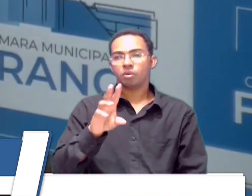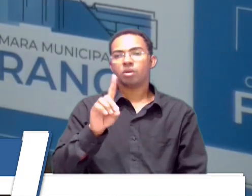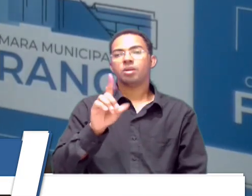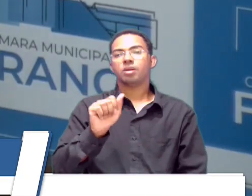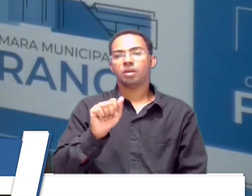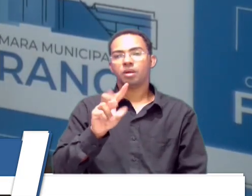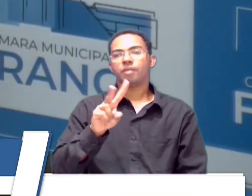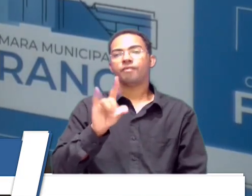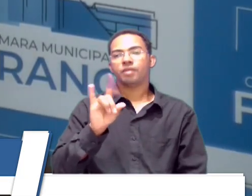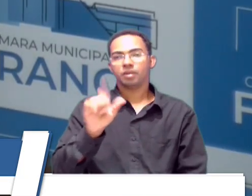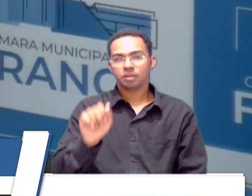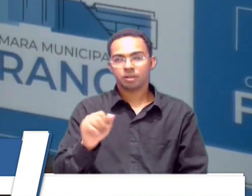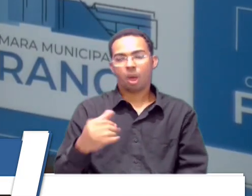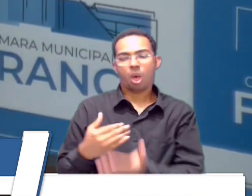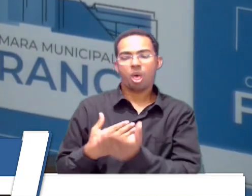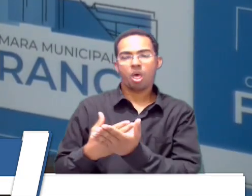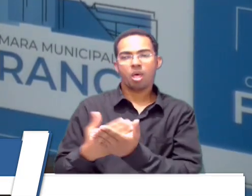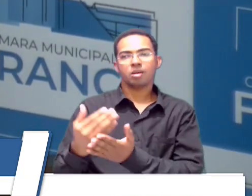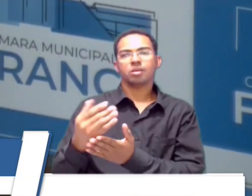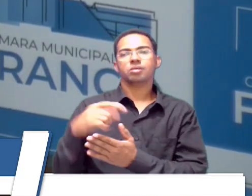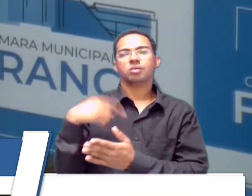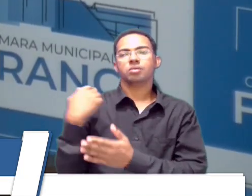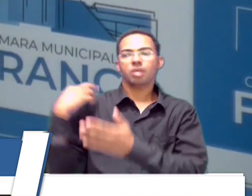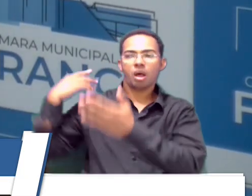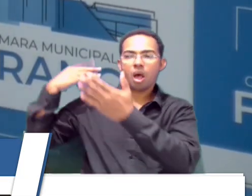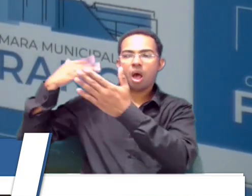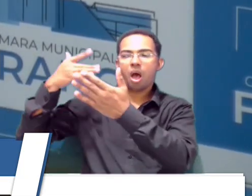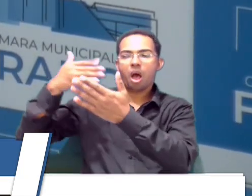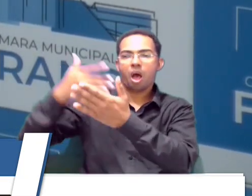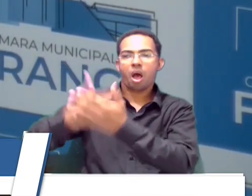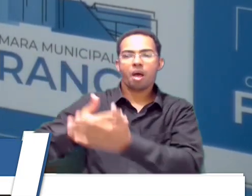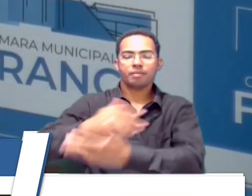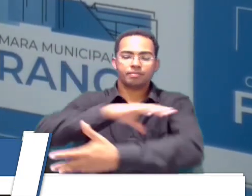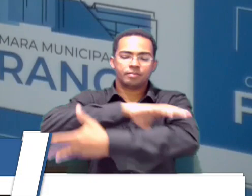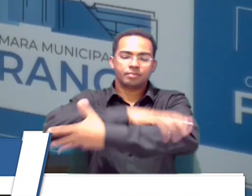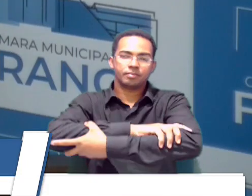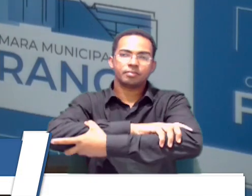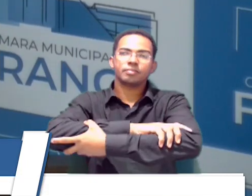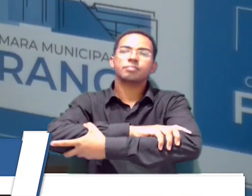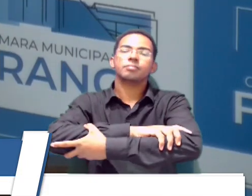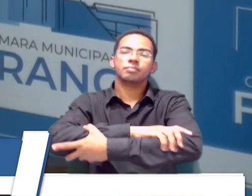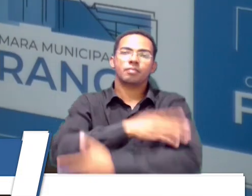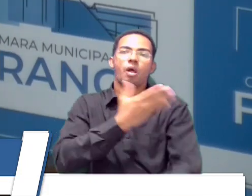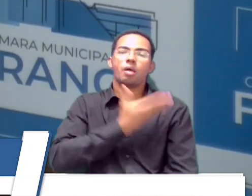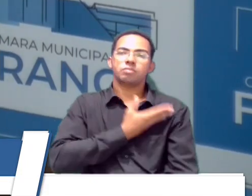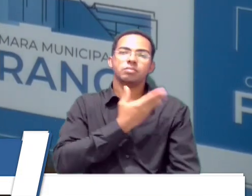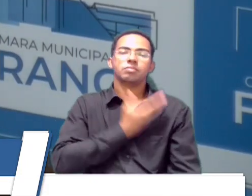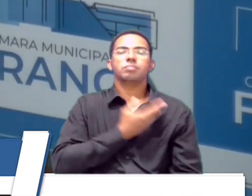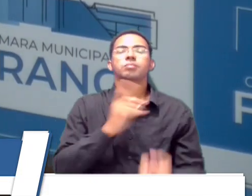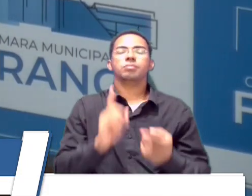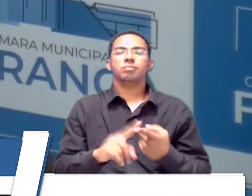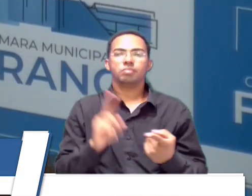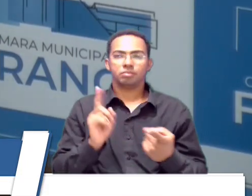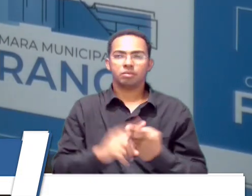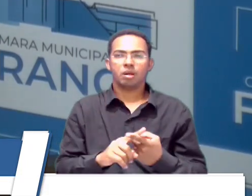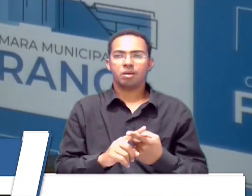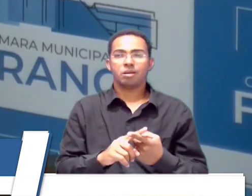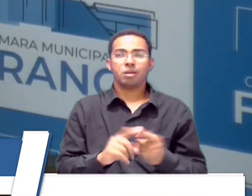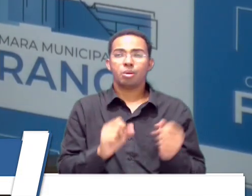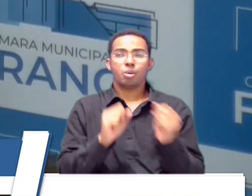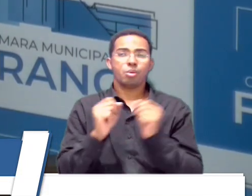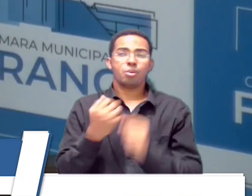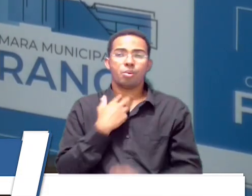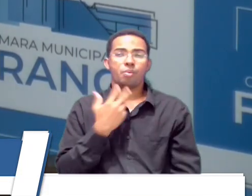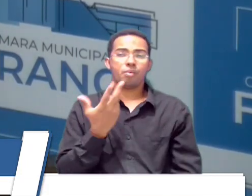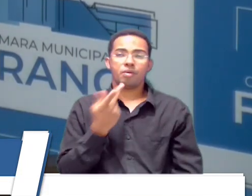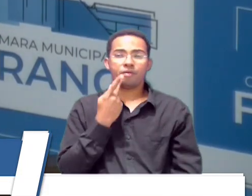Aí começou a nossa história de uma parceria e de amizade. Não posso falar da